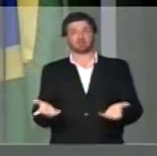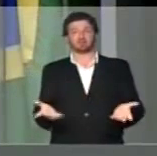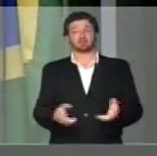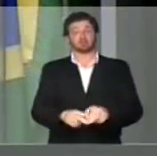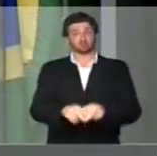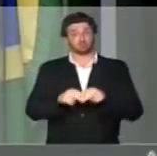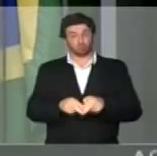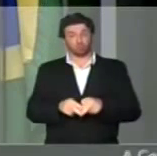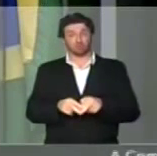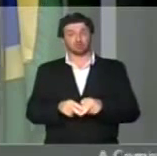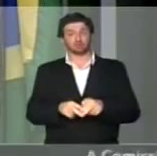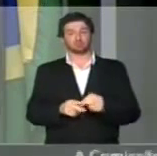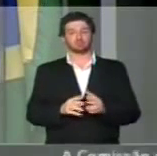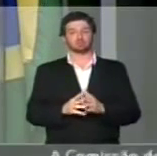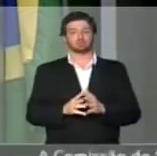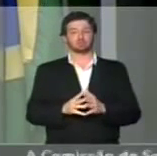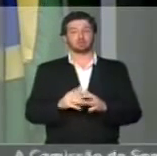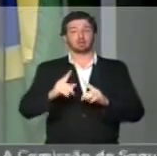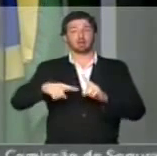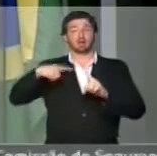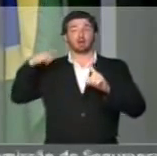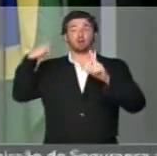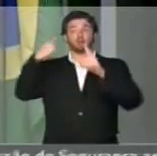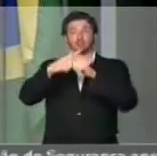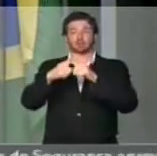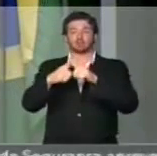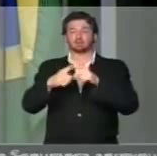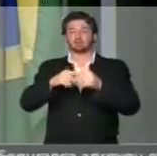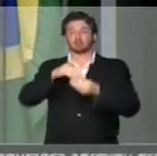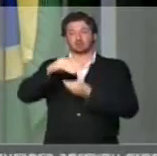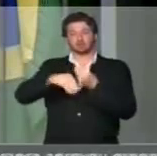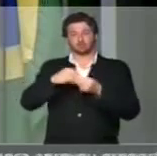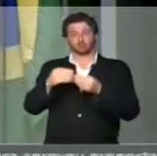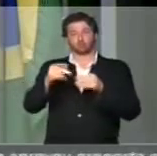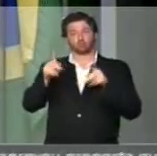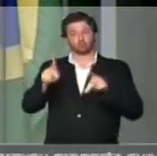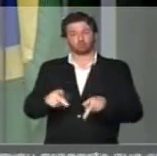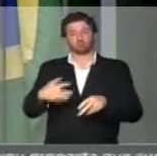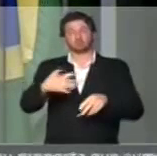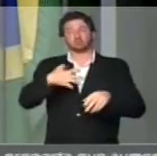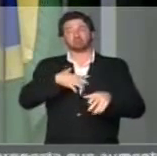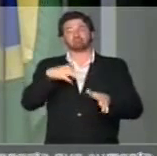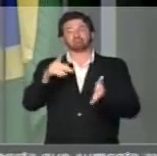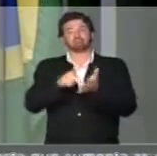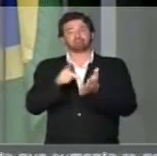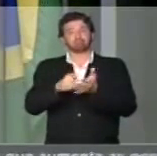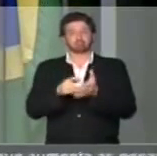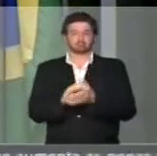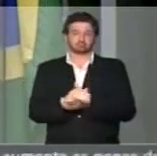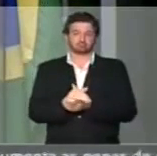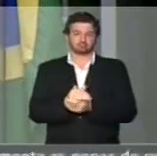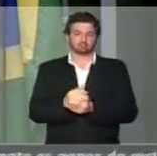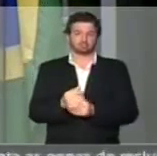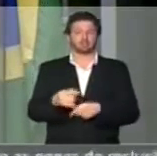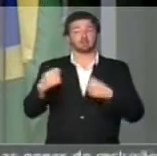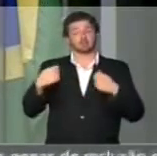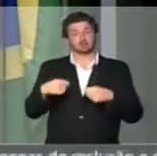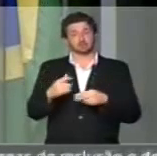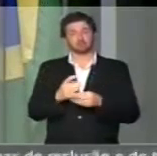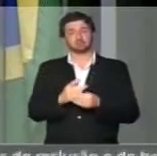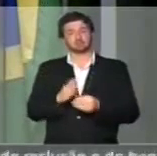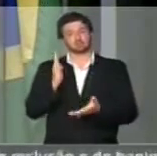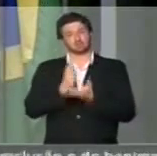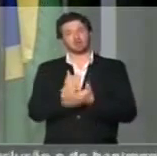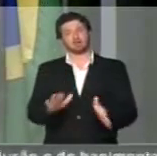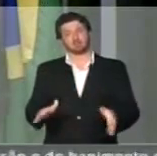Por isso mesmo, cresce entre a população o sentimento legítimo que é preciso dar